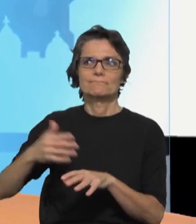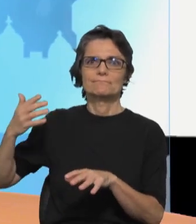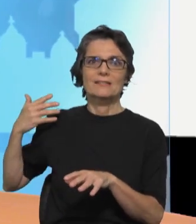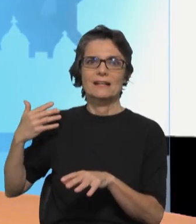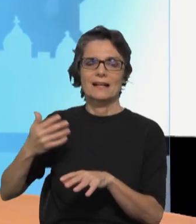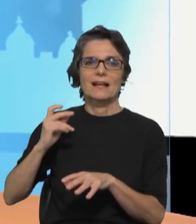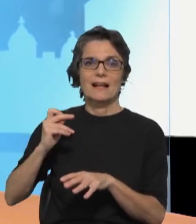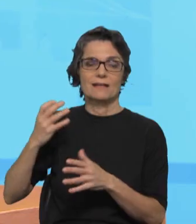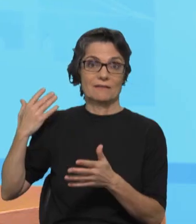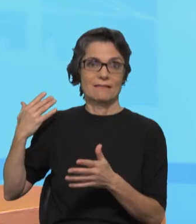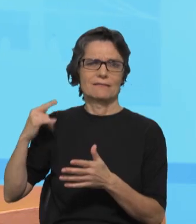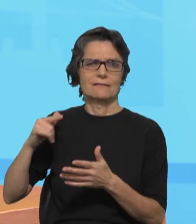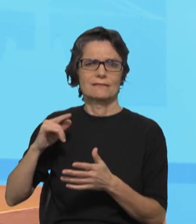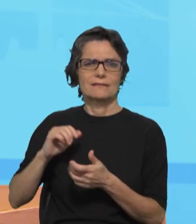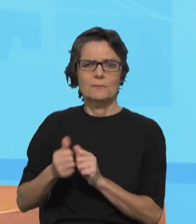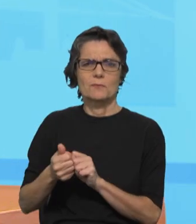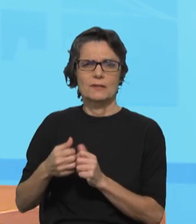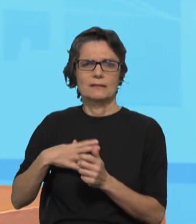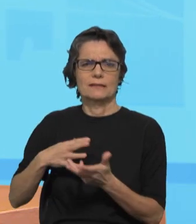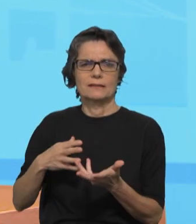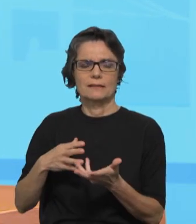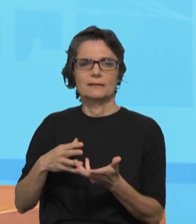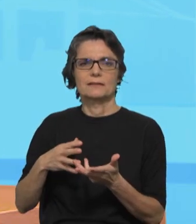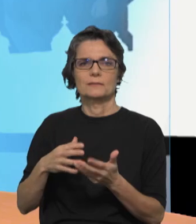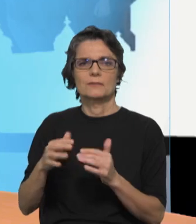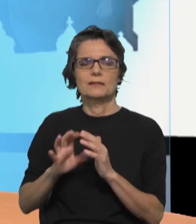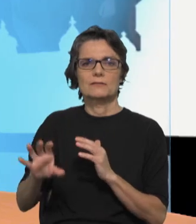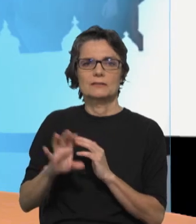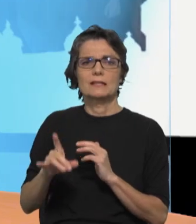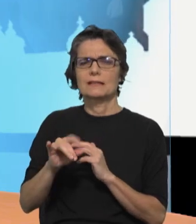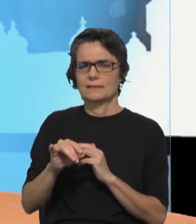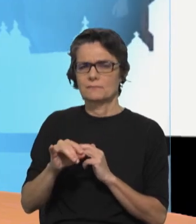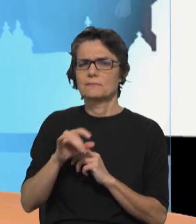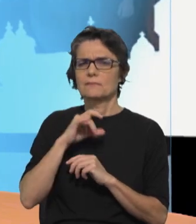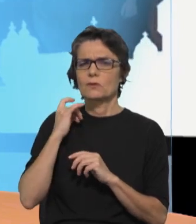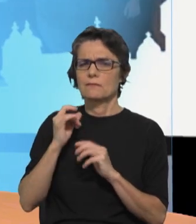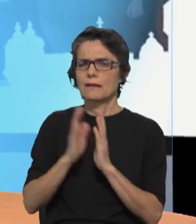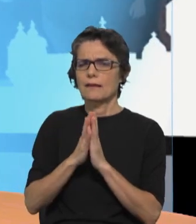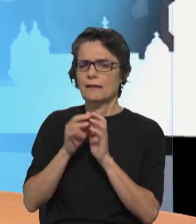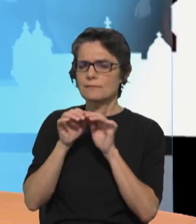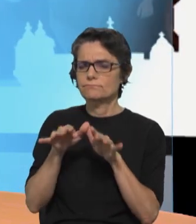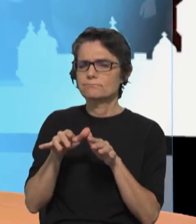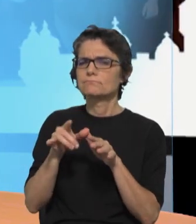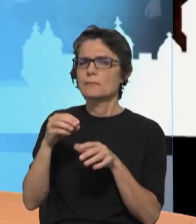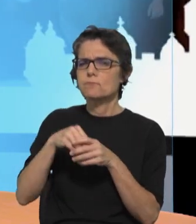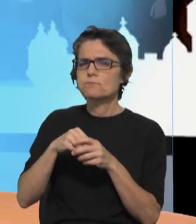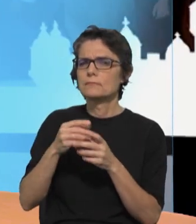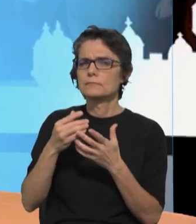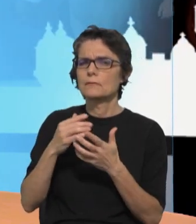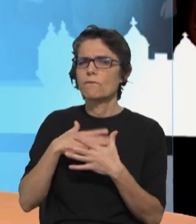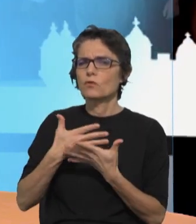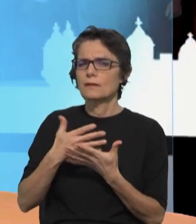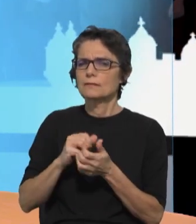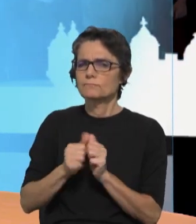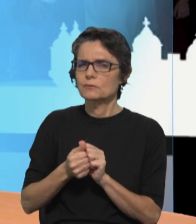antes. E podemos dizer que também entre o clero havia este sentimento de que as coisas poderiam